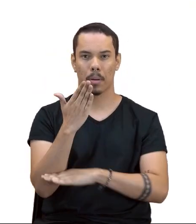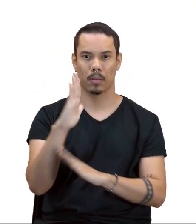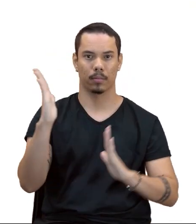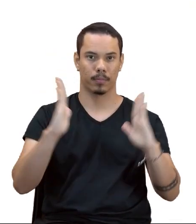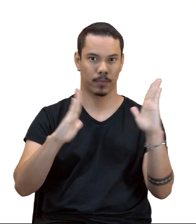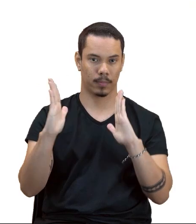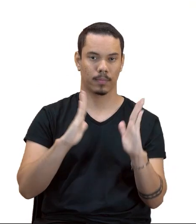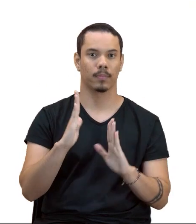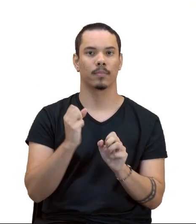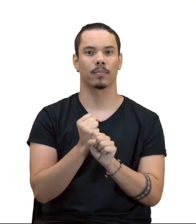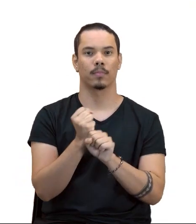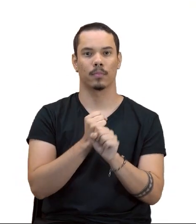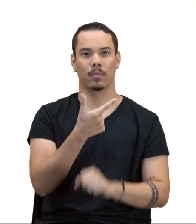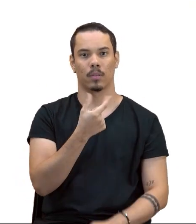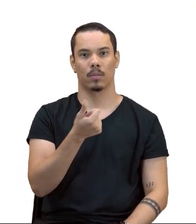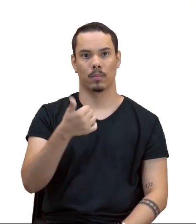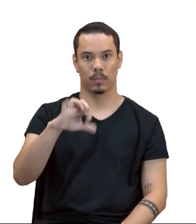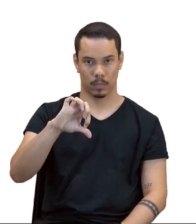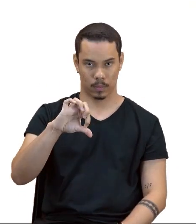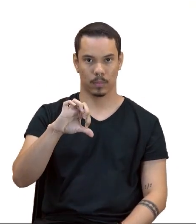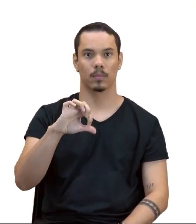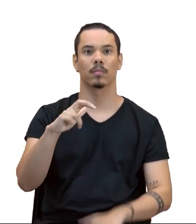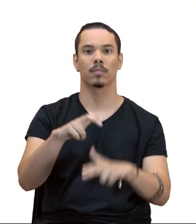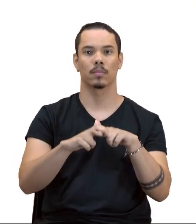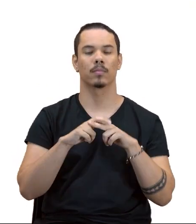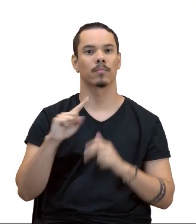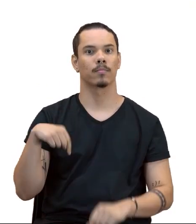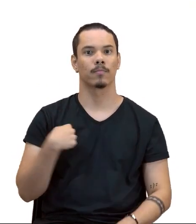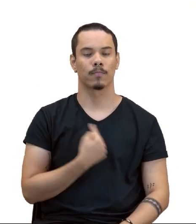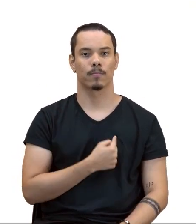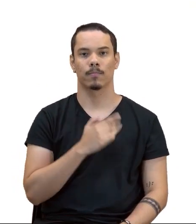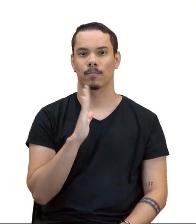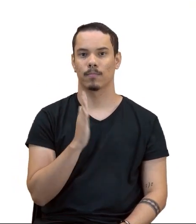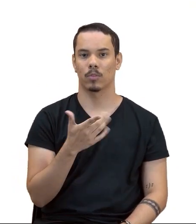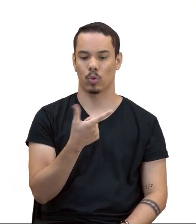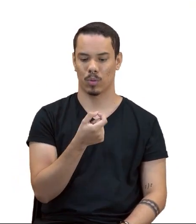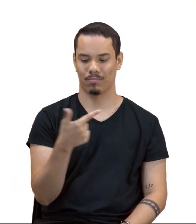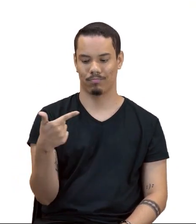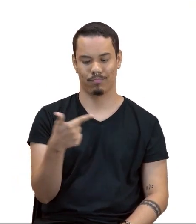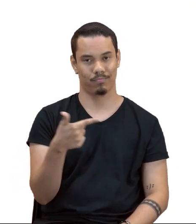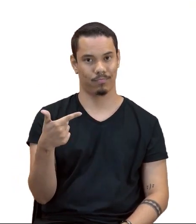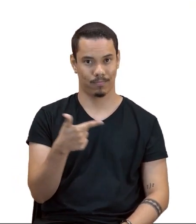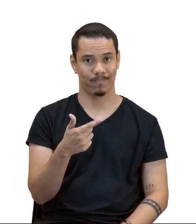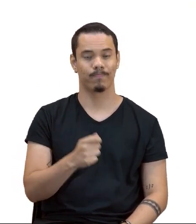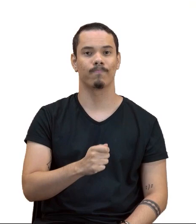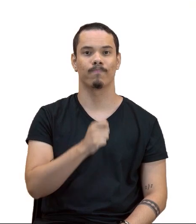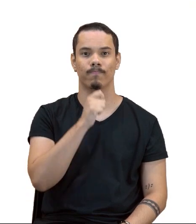2019. Então, galera, olha, então nós estamos em plenos 2022, então ainda